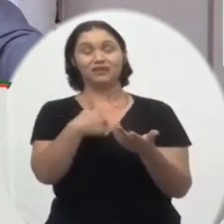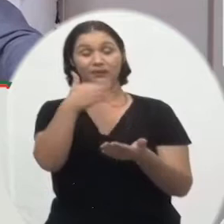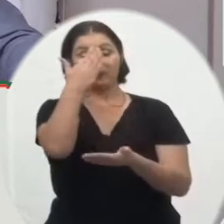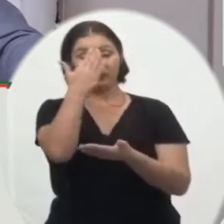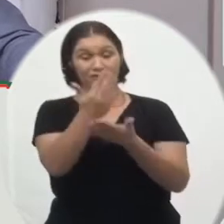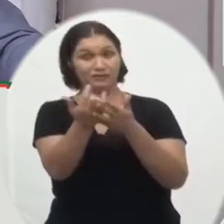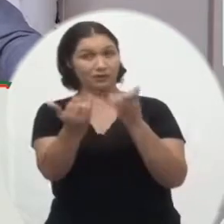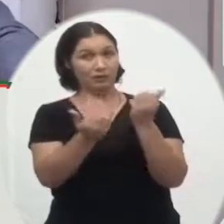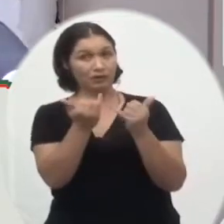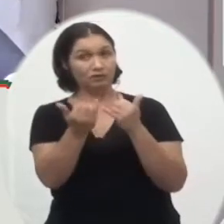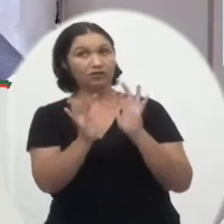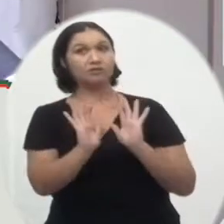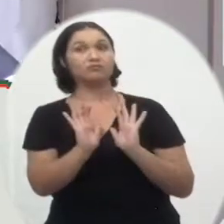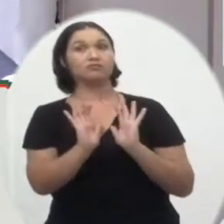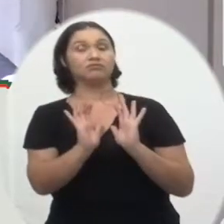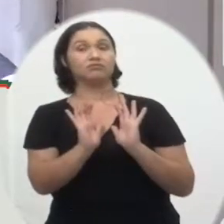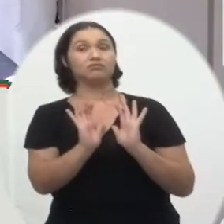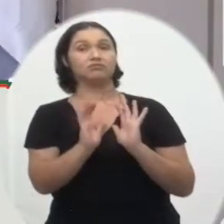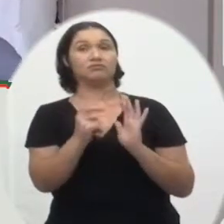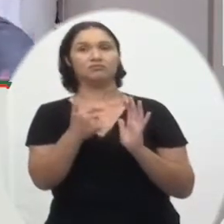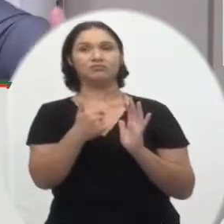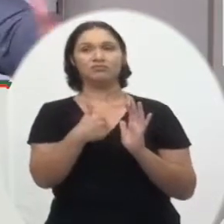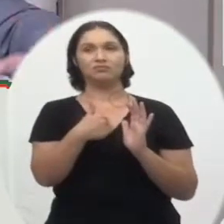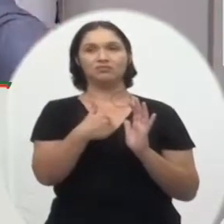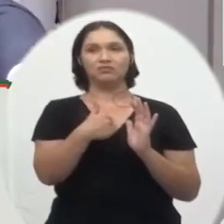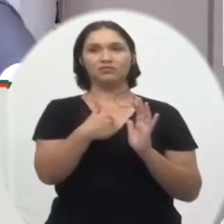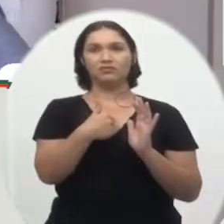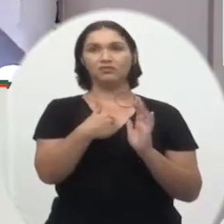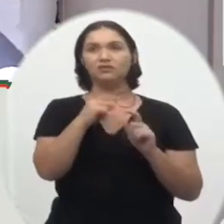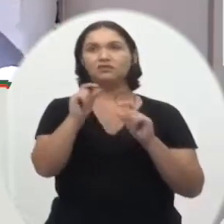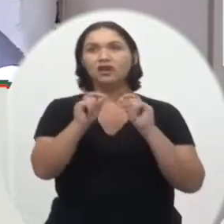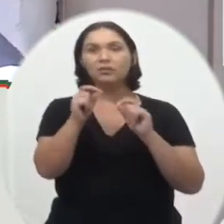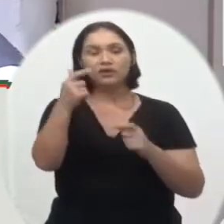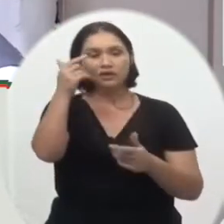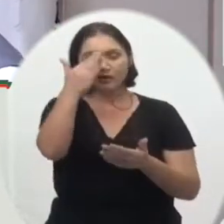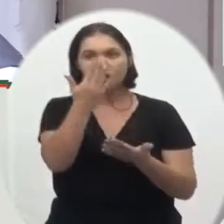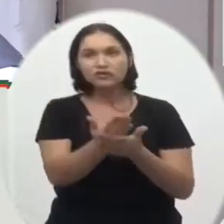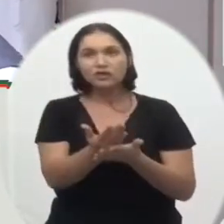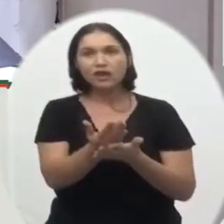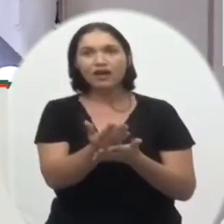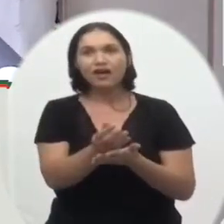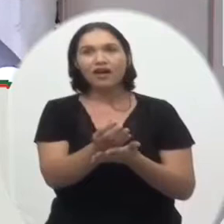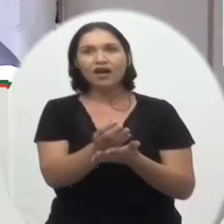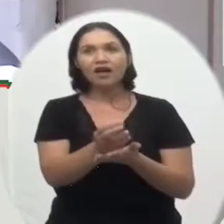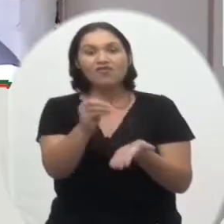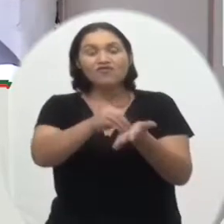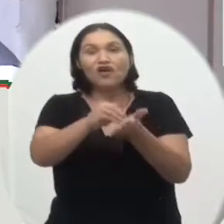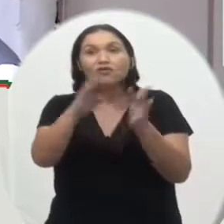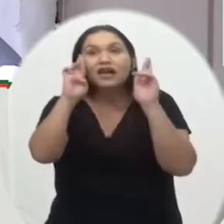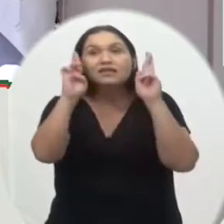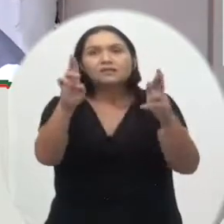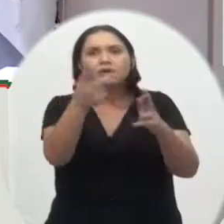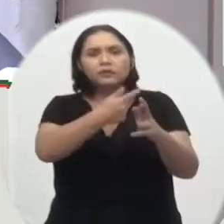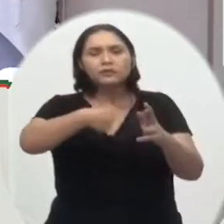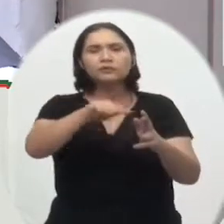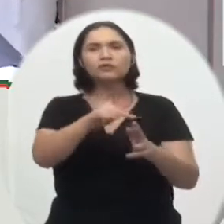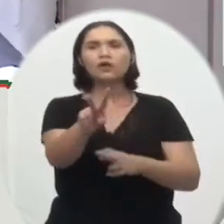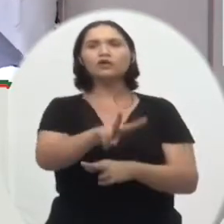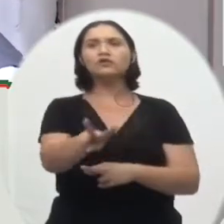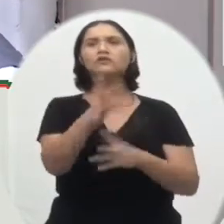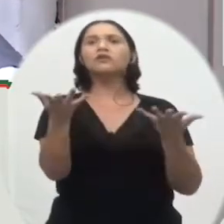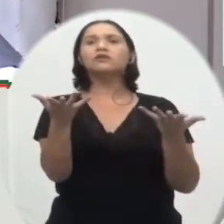Acho que é uma brincadeira. Gente, isso aqui é falta de respeito com a casa. Isso é falta de respeito com os